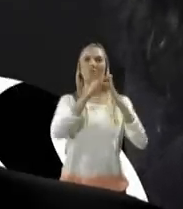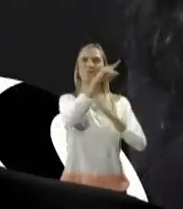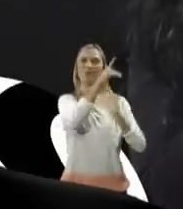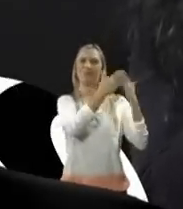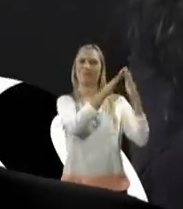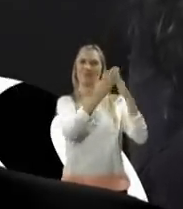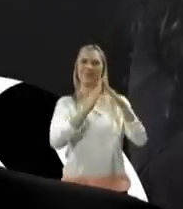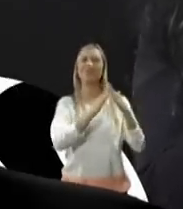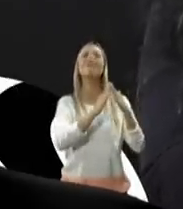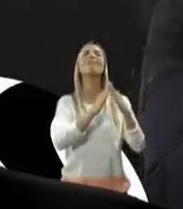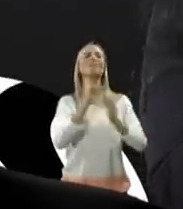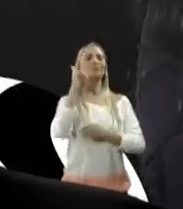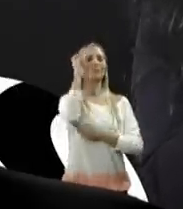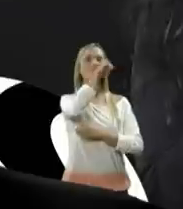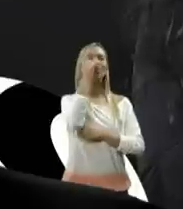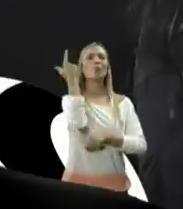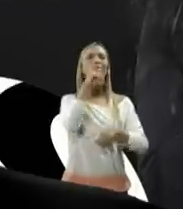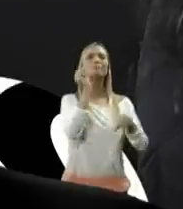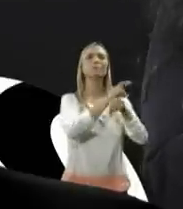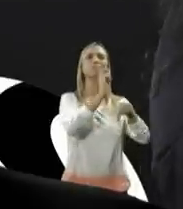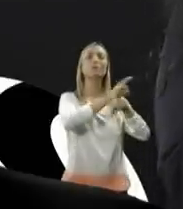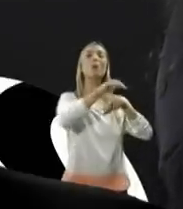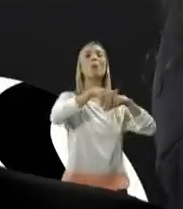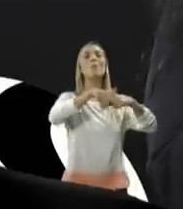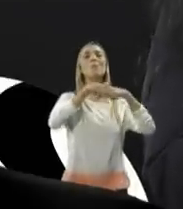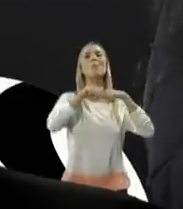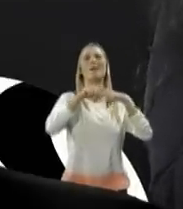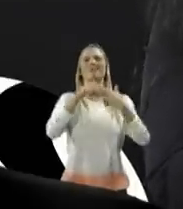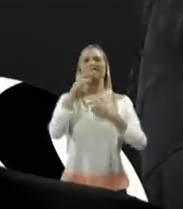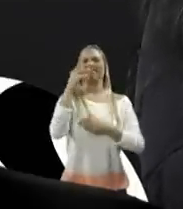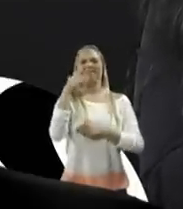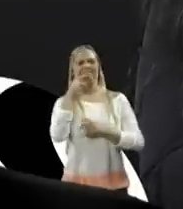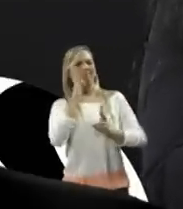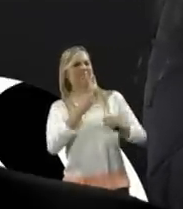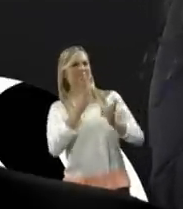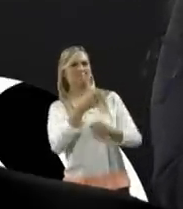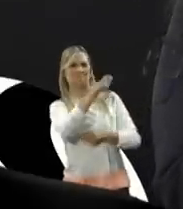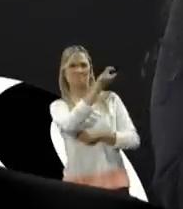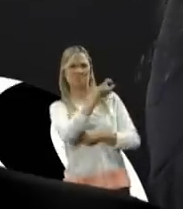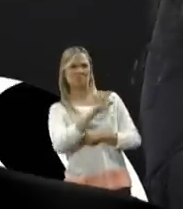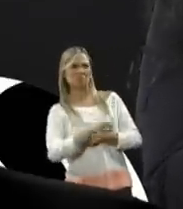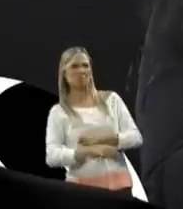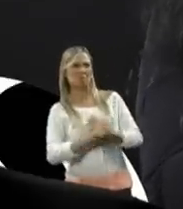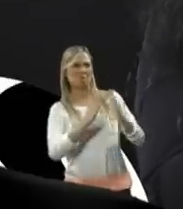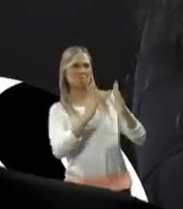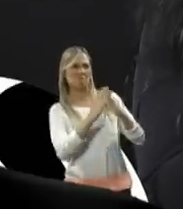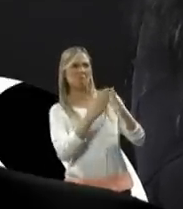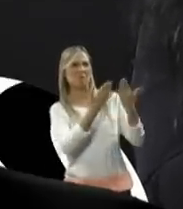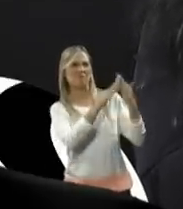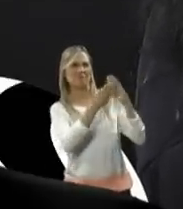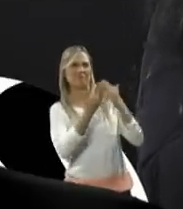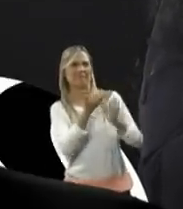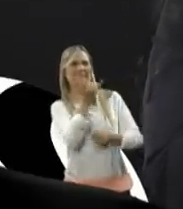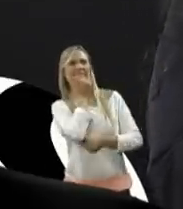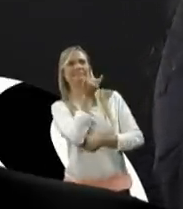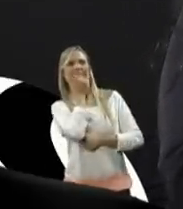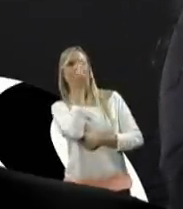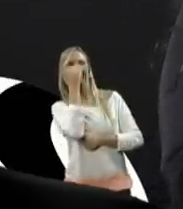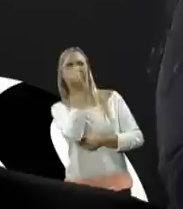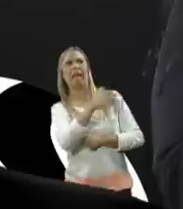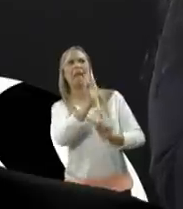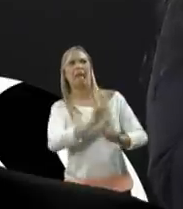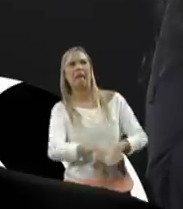têm mais dificuldade de conseguir emprego por causa do estigma de ser da favela. Ao mesmo tempo que a favela é um